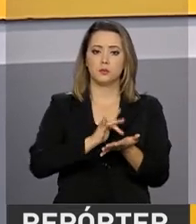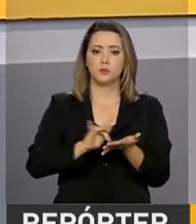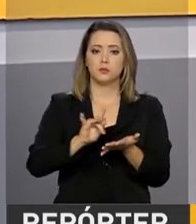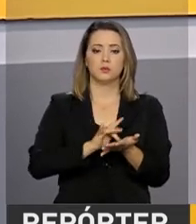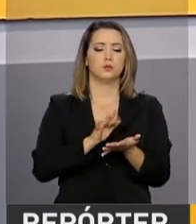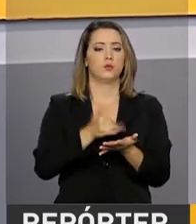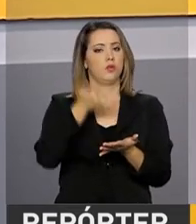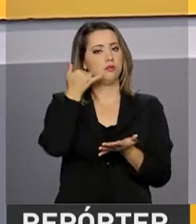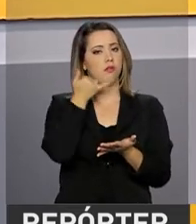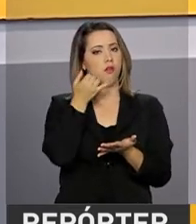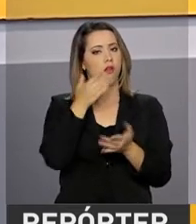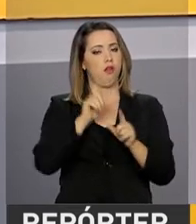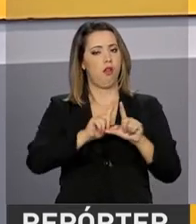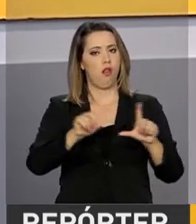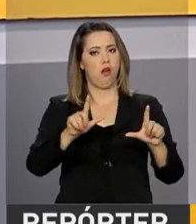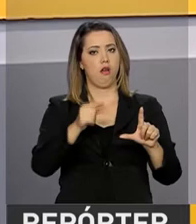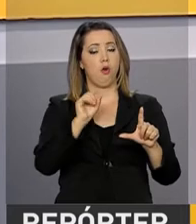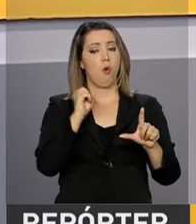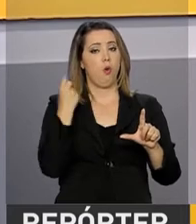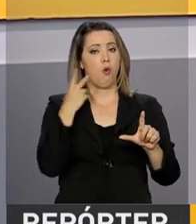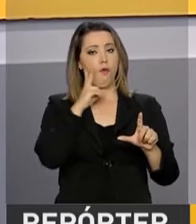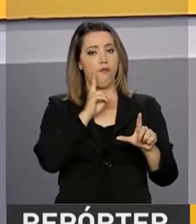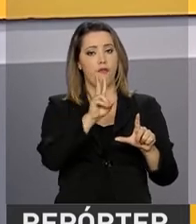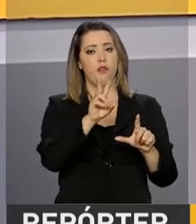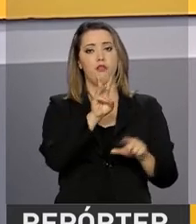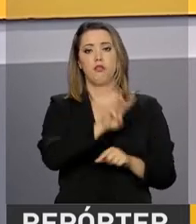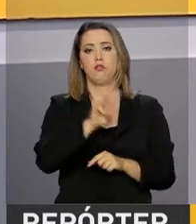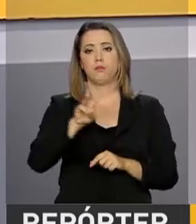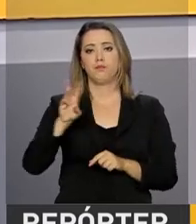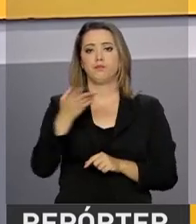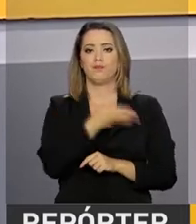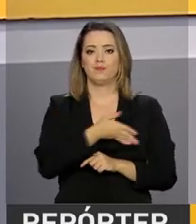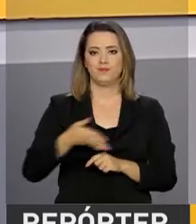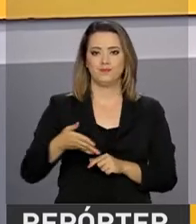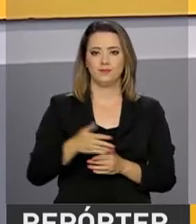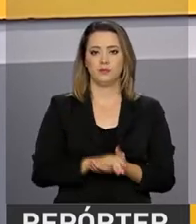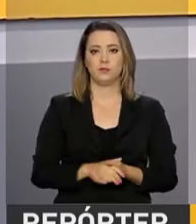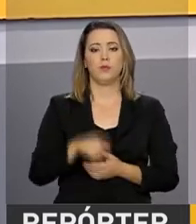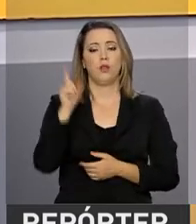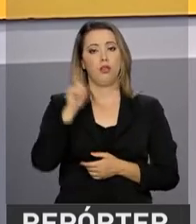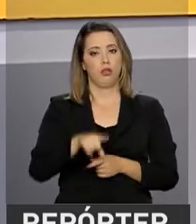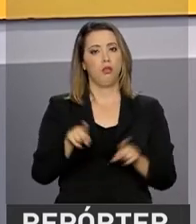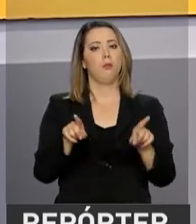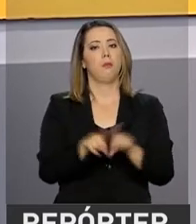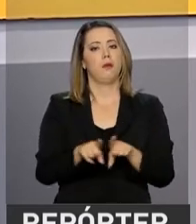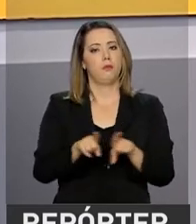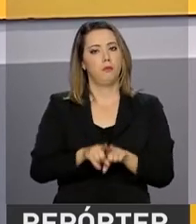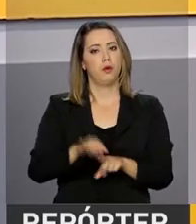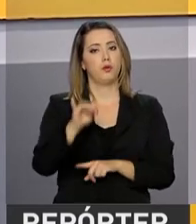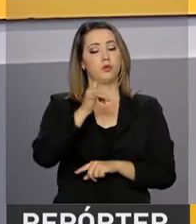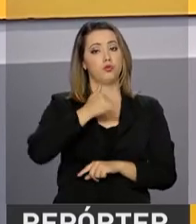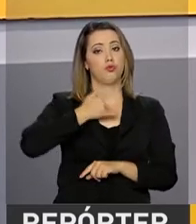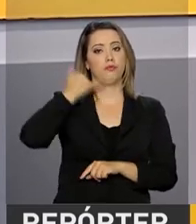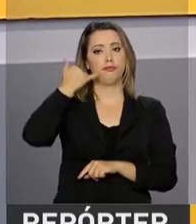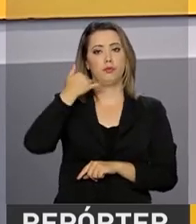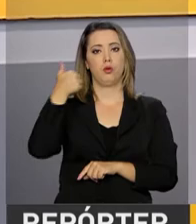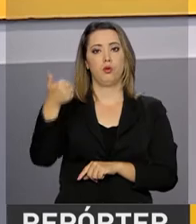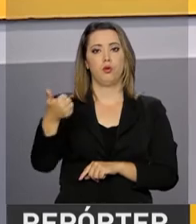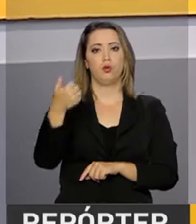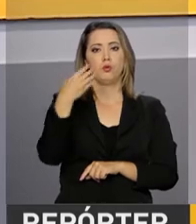celulares e tablets ou acessar a página da receita na internet a consulta também pode ser feita pelo receitafone